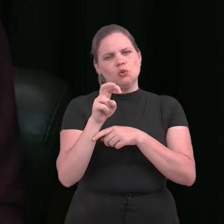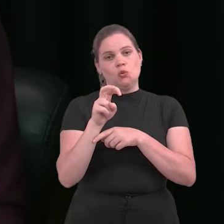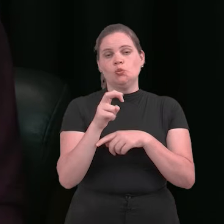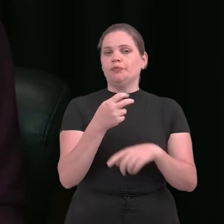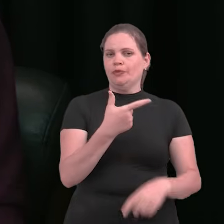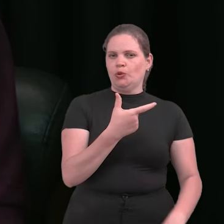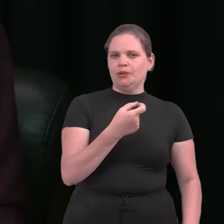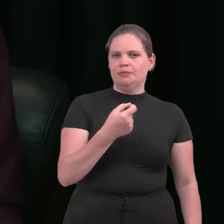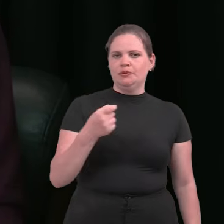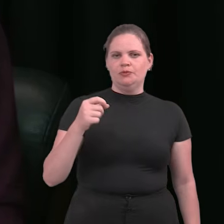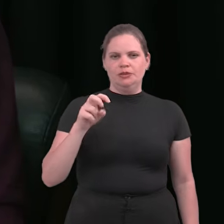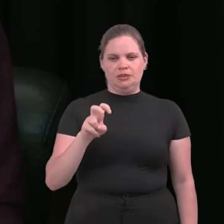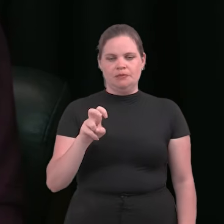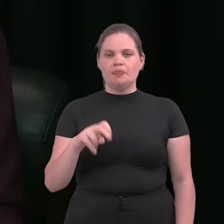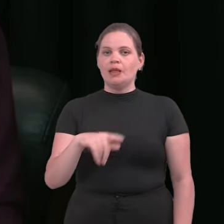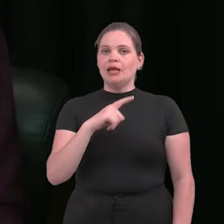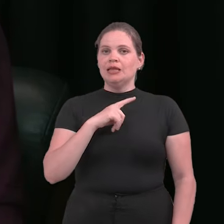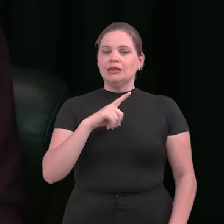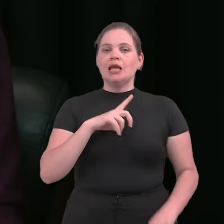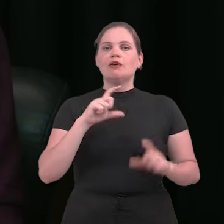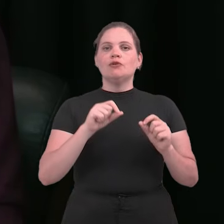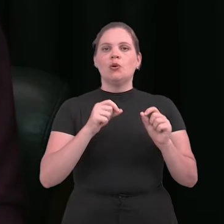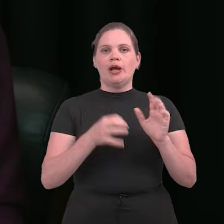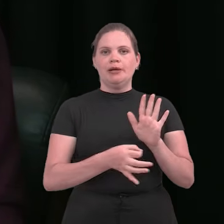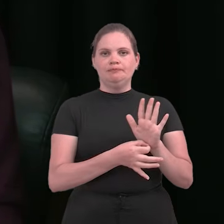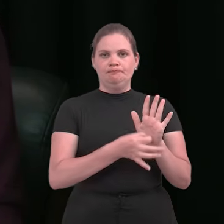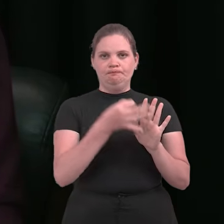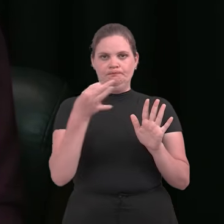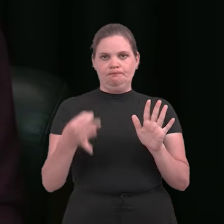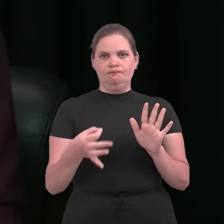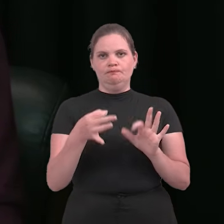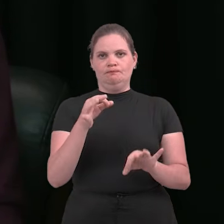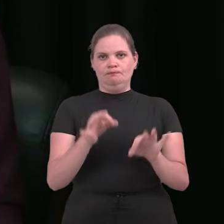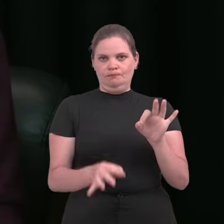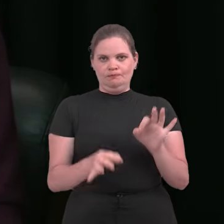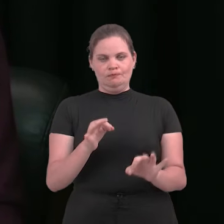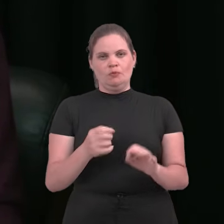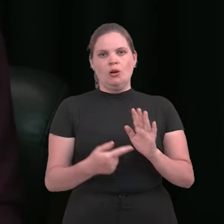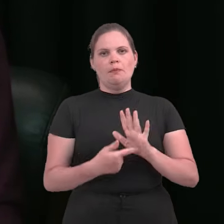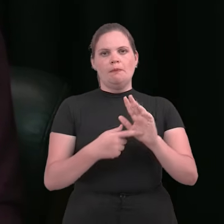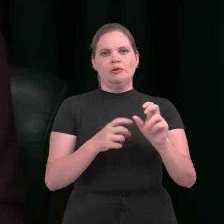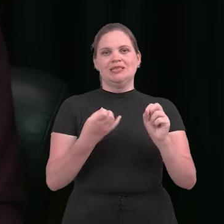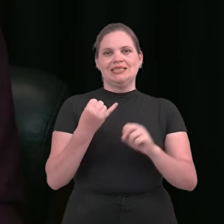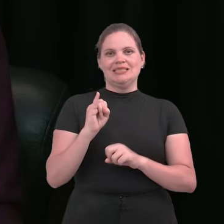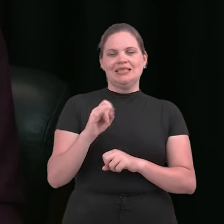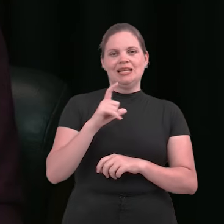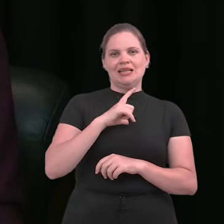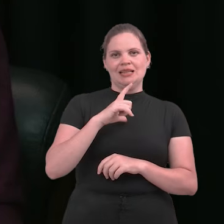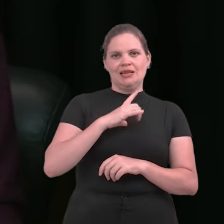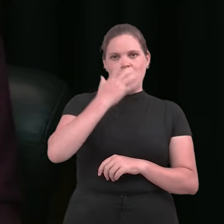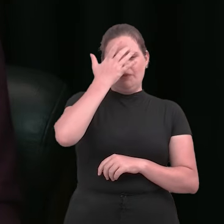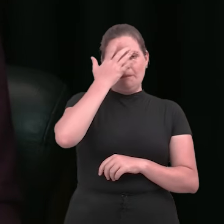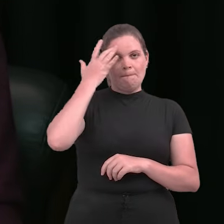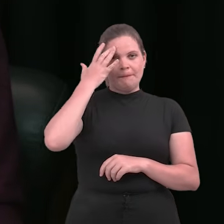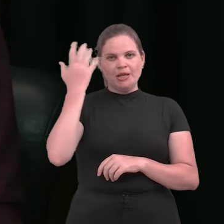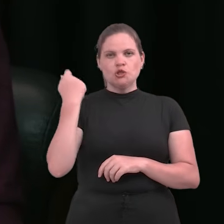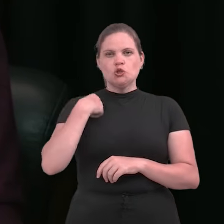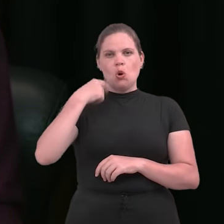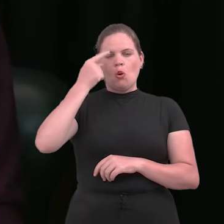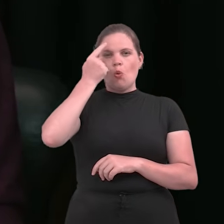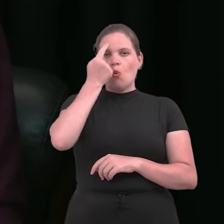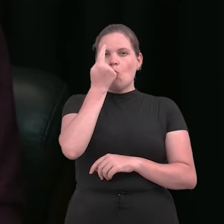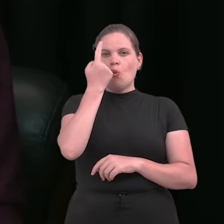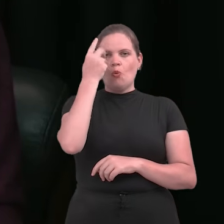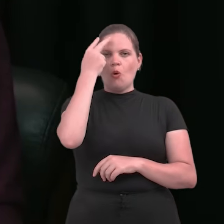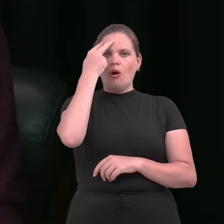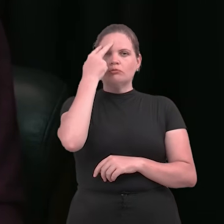2005, teve uma jurisprudência do STF dizendo que quem tinha visão monocular podia fazer concurso também na área de PNE, como PNE,